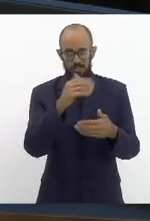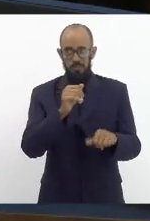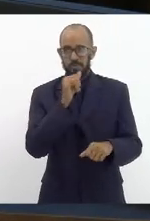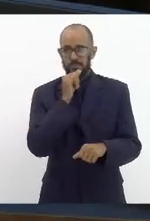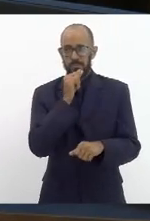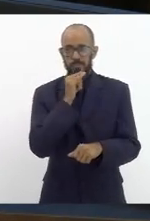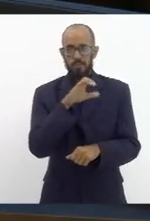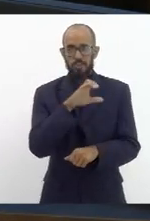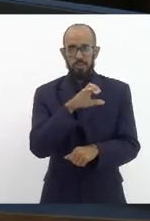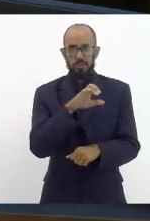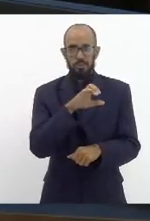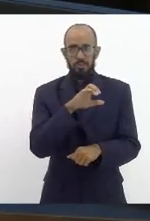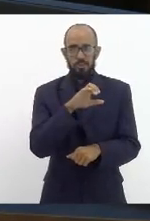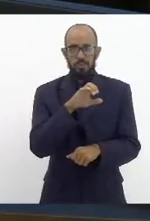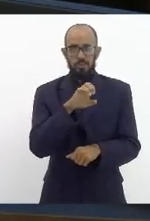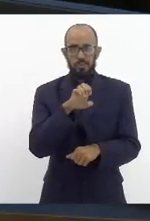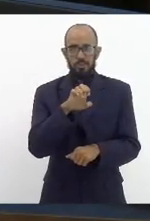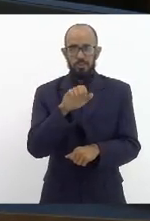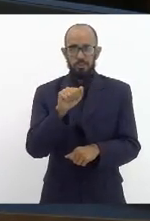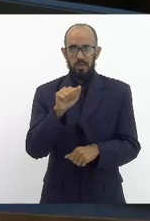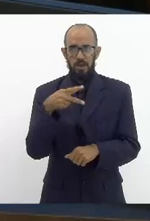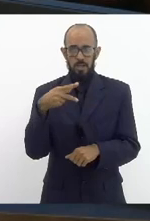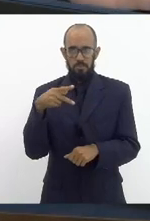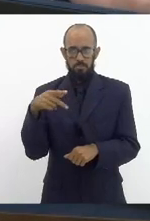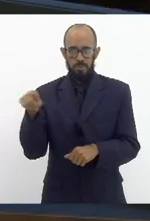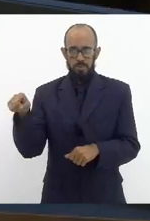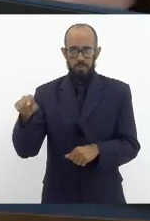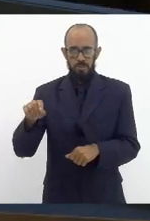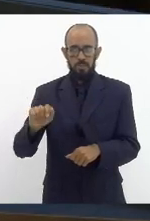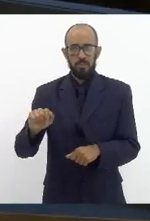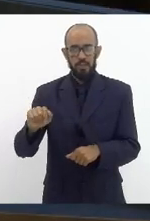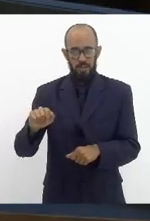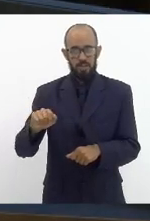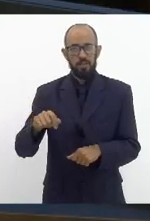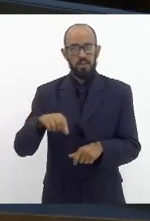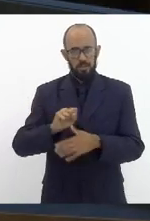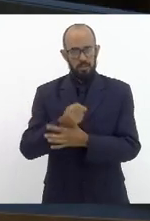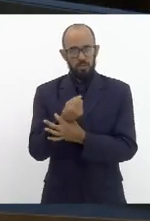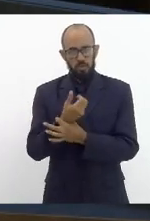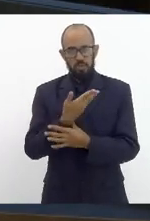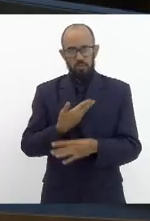CEAP, que não é Polícia Civil, mas é CEAP, está aqui, é todo mundo, Segurança Pública e Polícia no